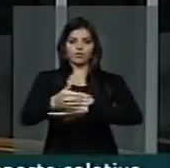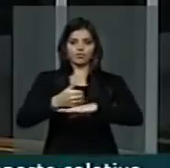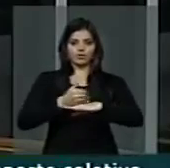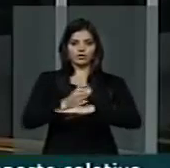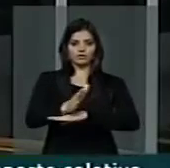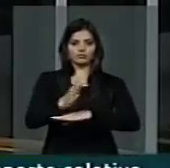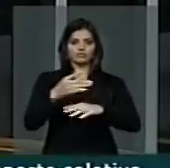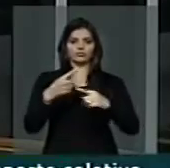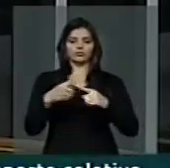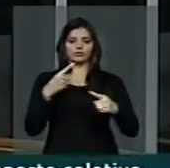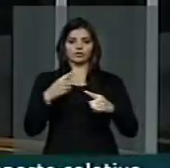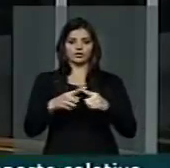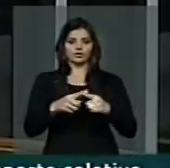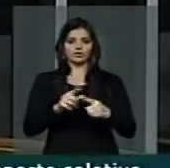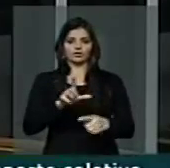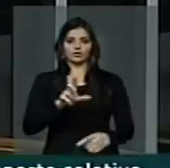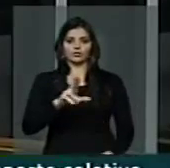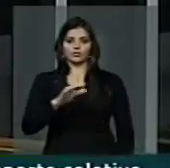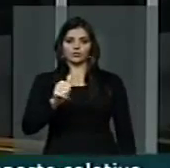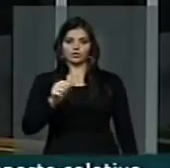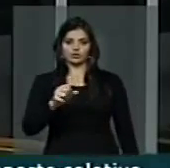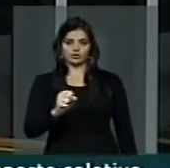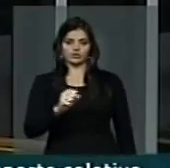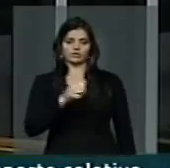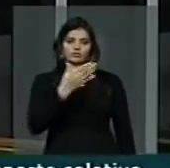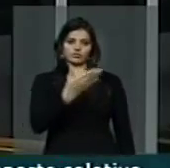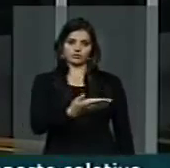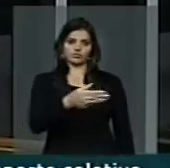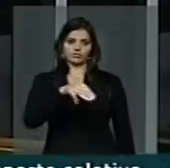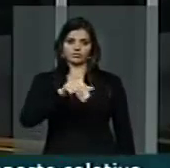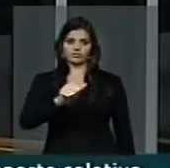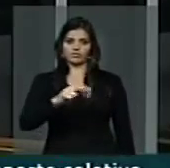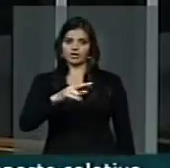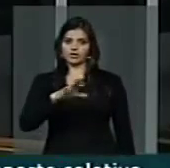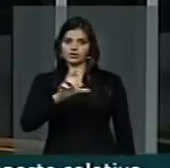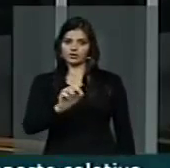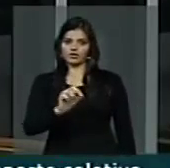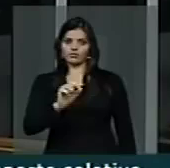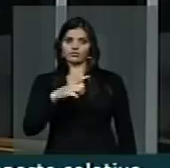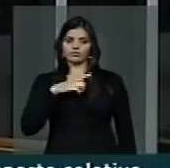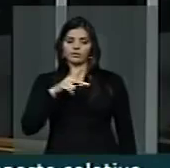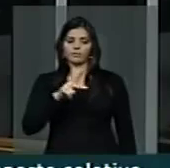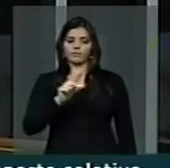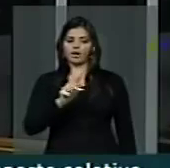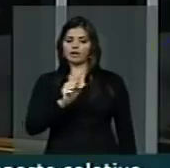Afinal, Lucas, Marcelo, o passe livre é viável?